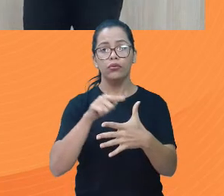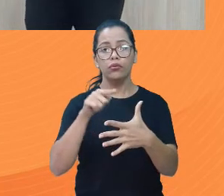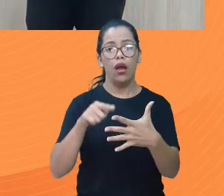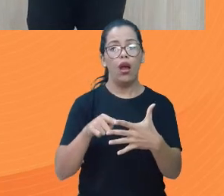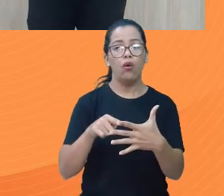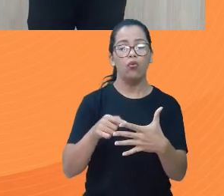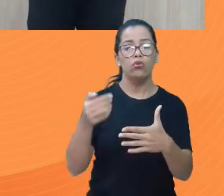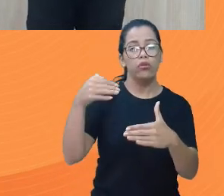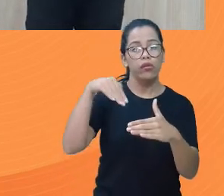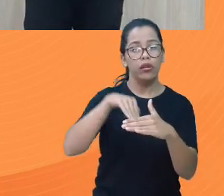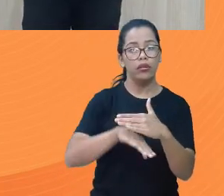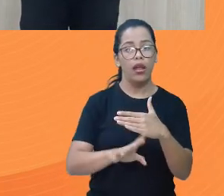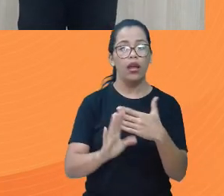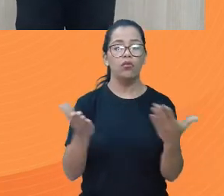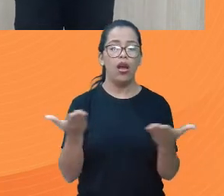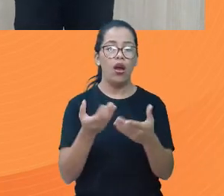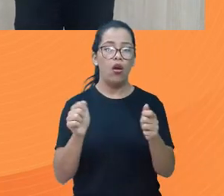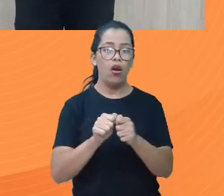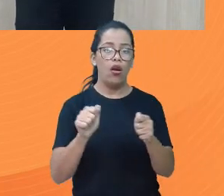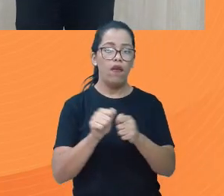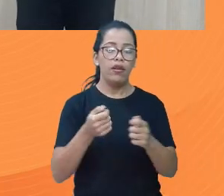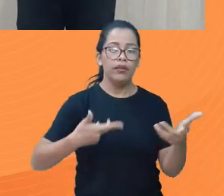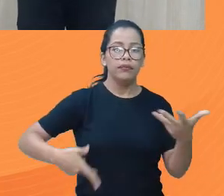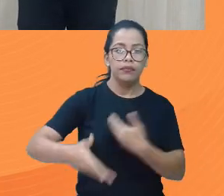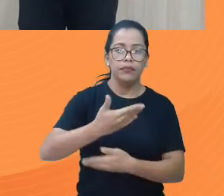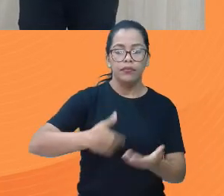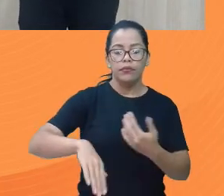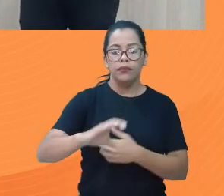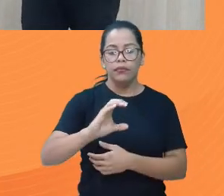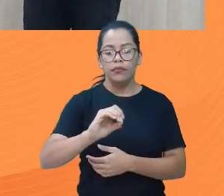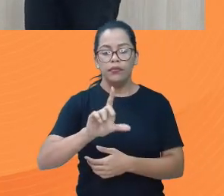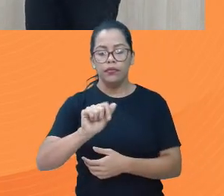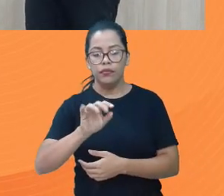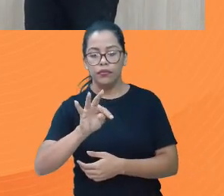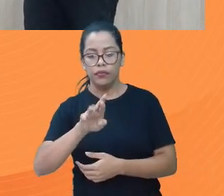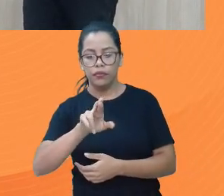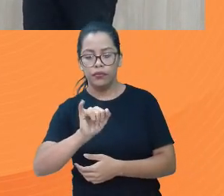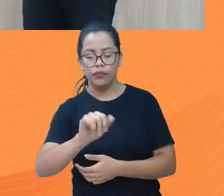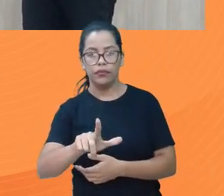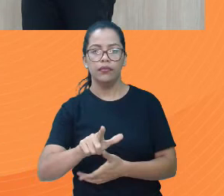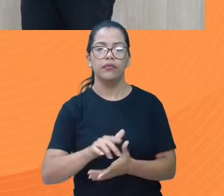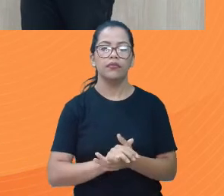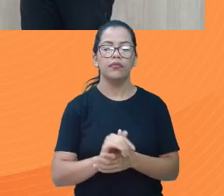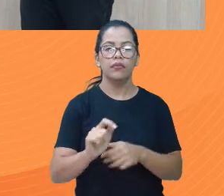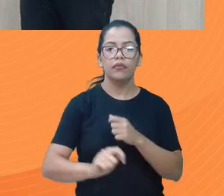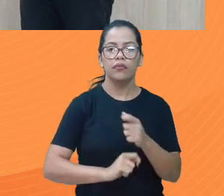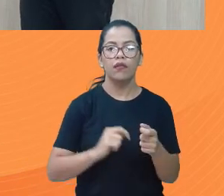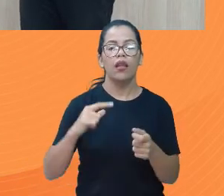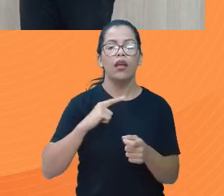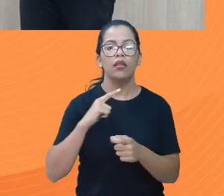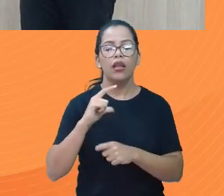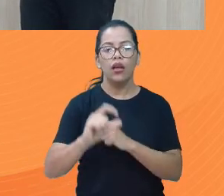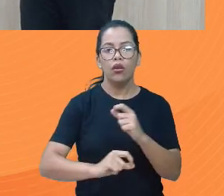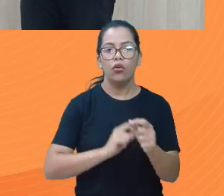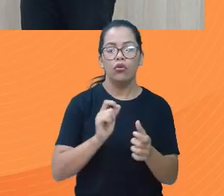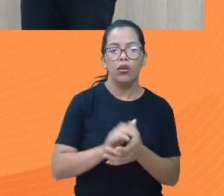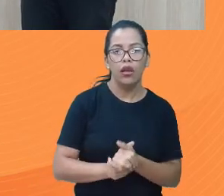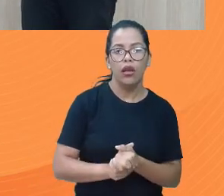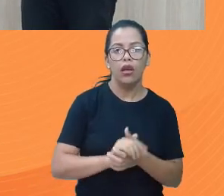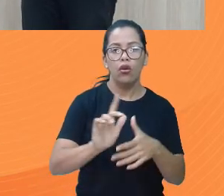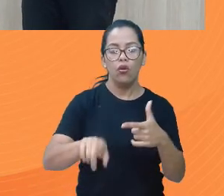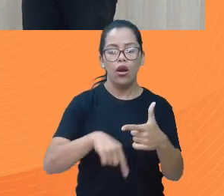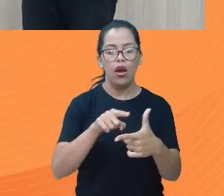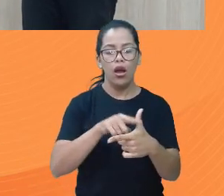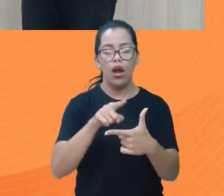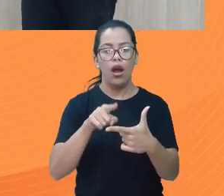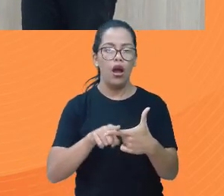E aí eu faço a relação agora dos colaterais, que estão do mesmo lado. Então, eu tenho o ângulo C e o ângulo F,